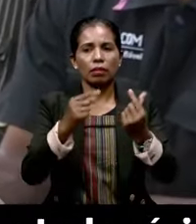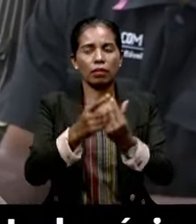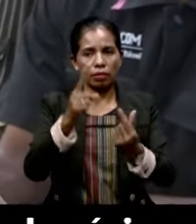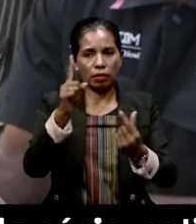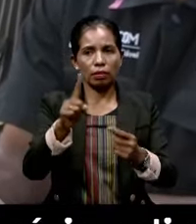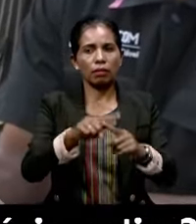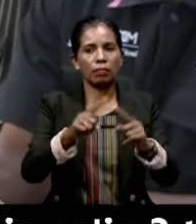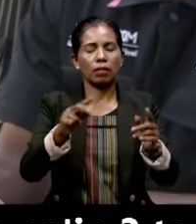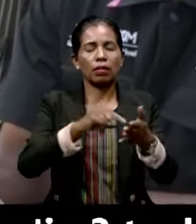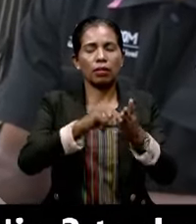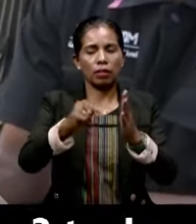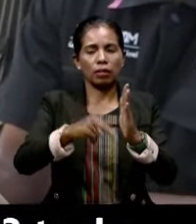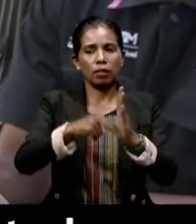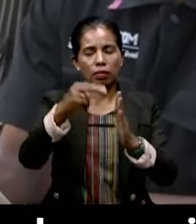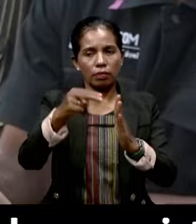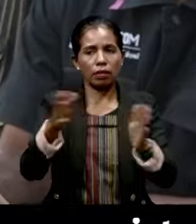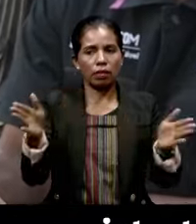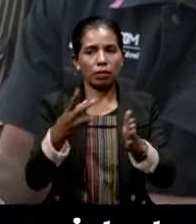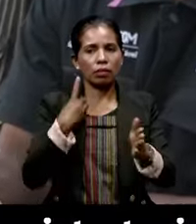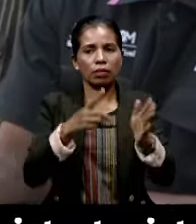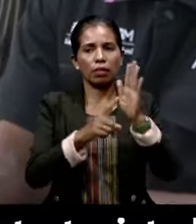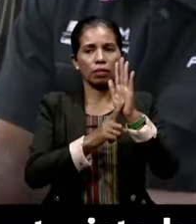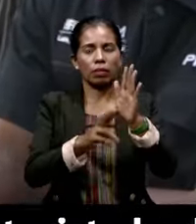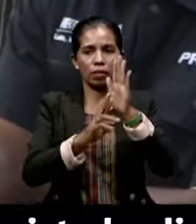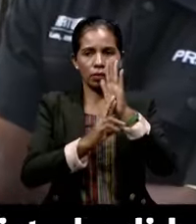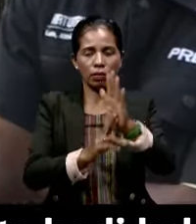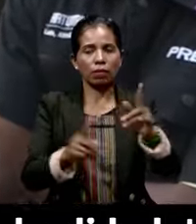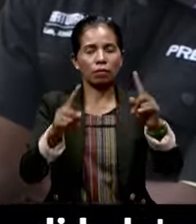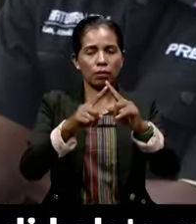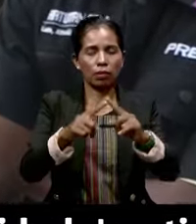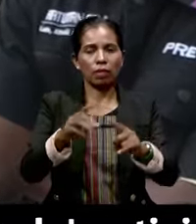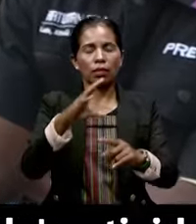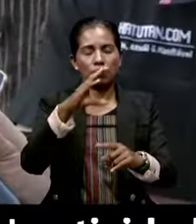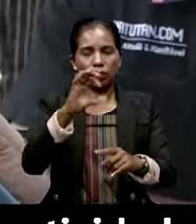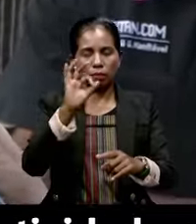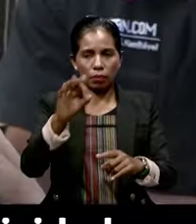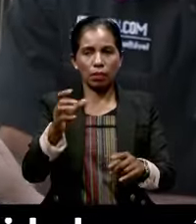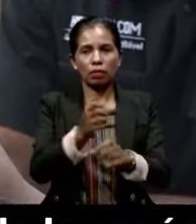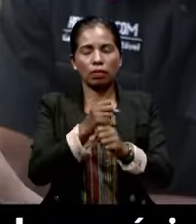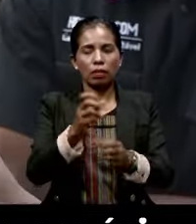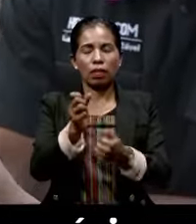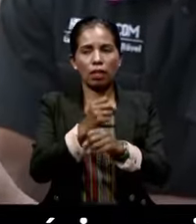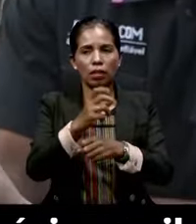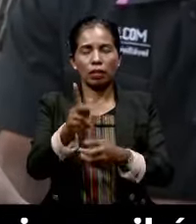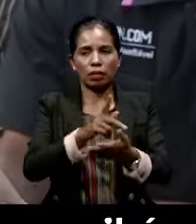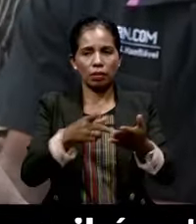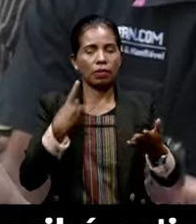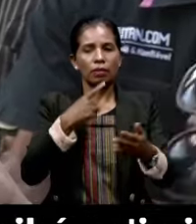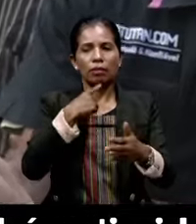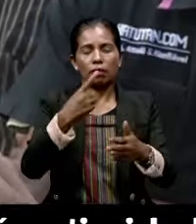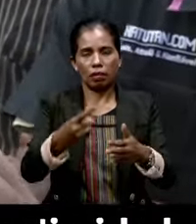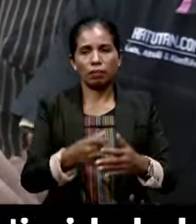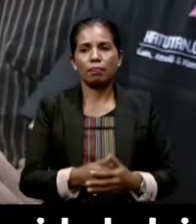hela nivel ira kik ami se hato relator ne bai ha funsan publiko atu hola medidas krimi ki ko asira ohen ita hate tene ma